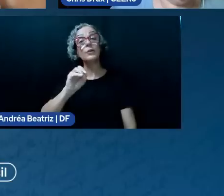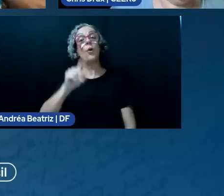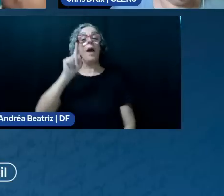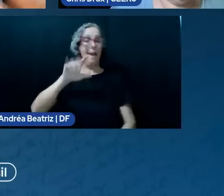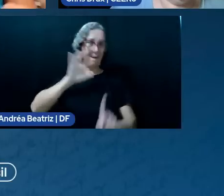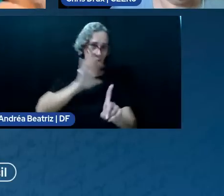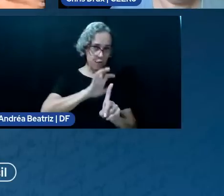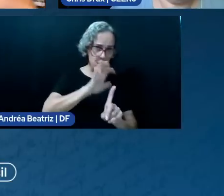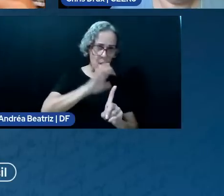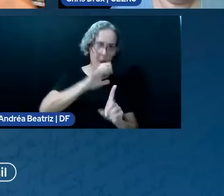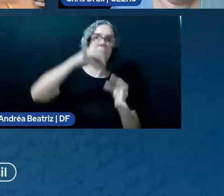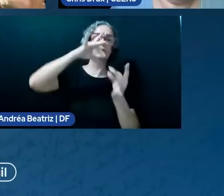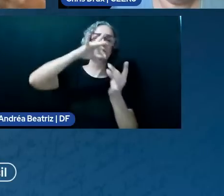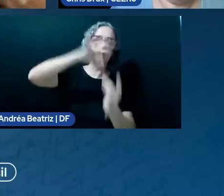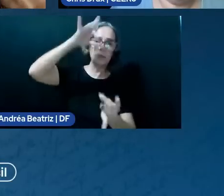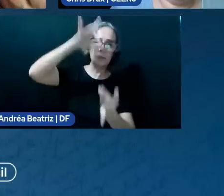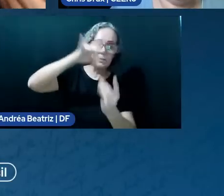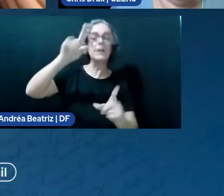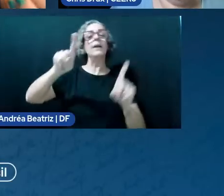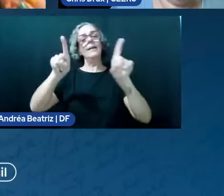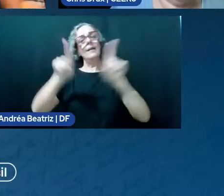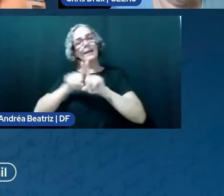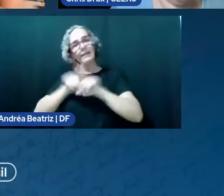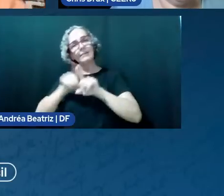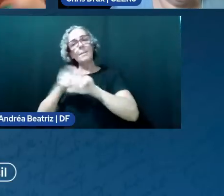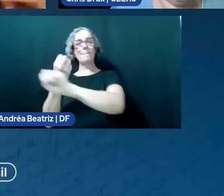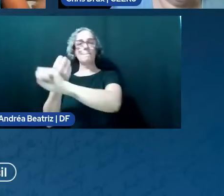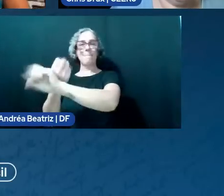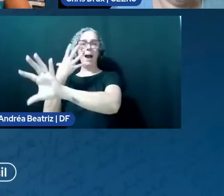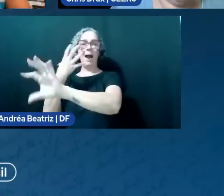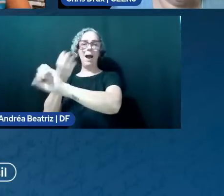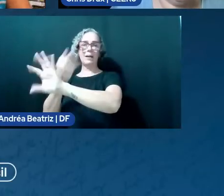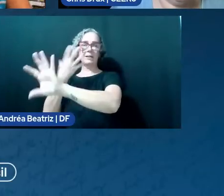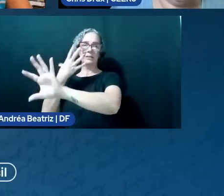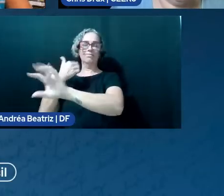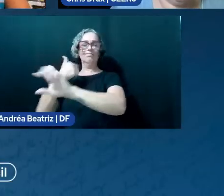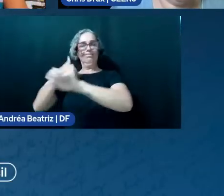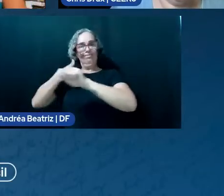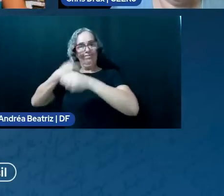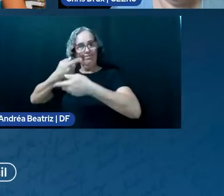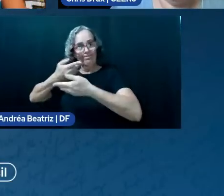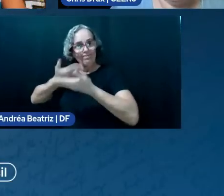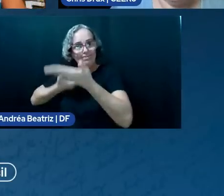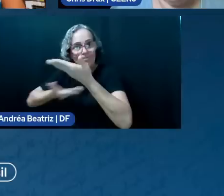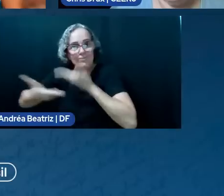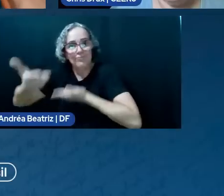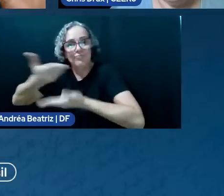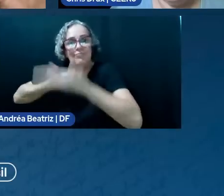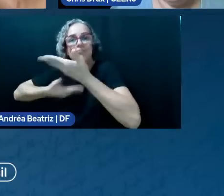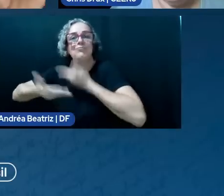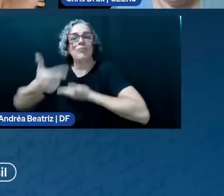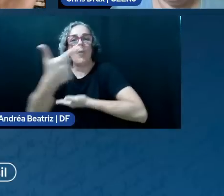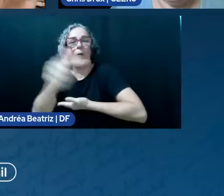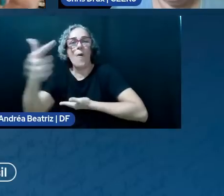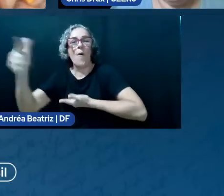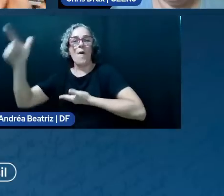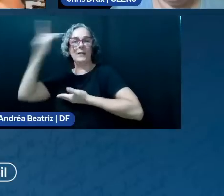essa associação é por sintonia. Então, simpatia, e nesse sentido, entendamos